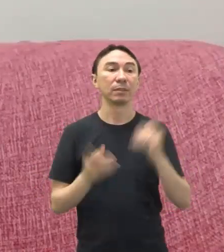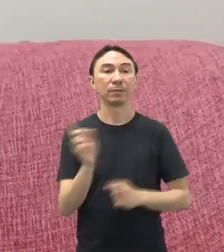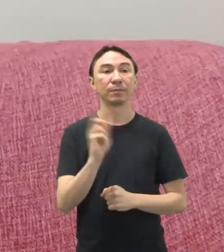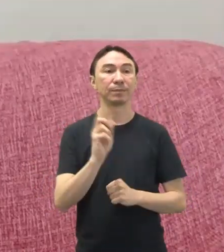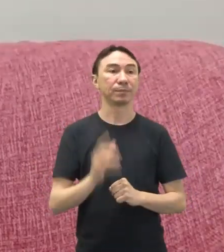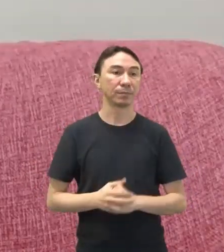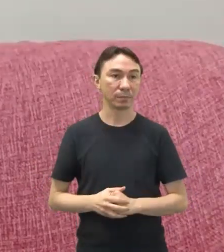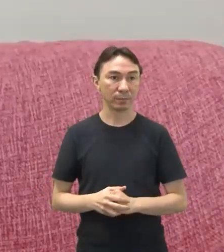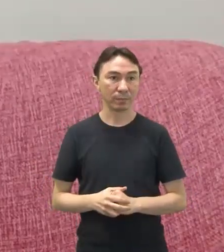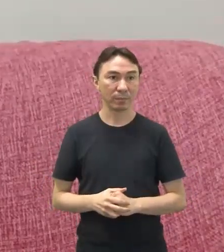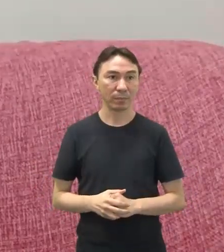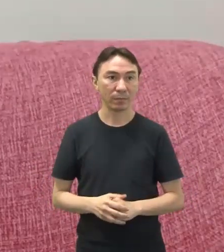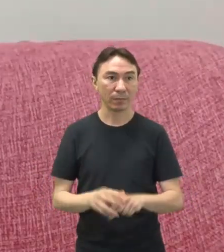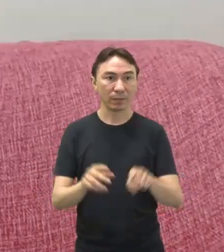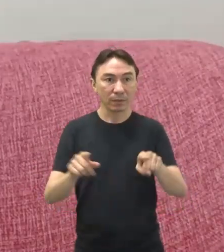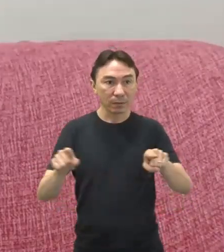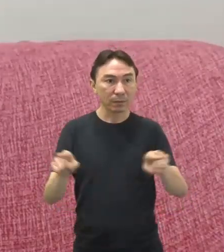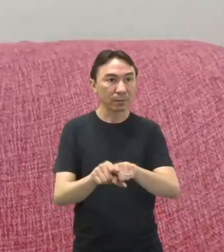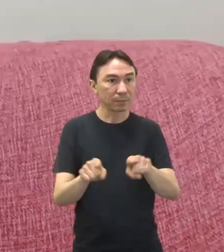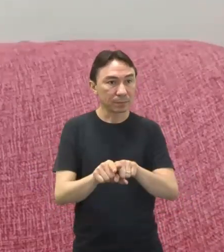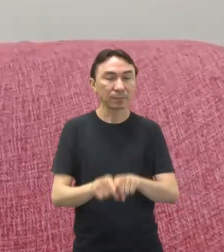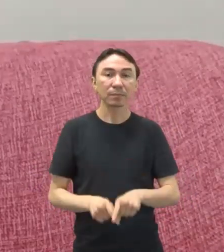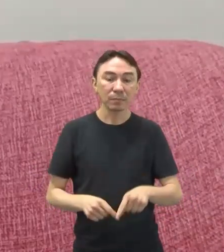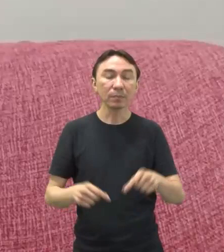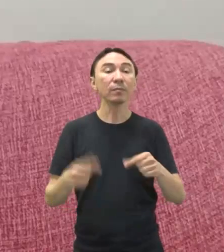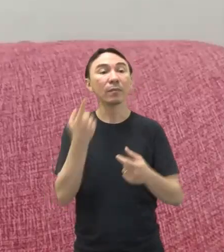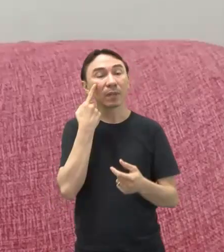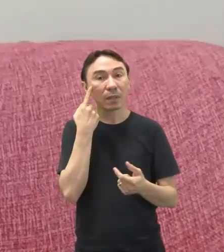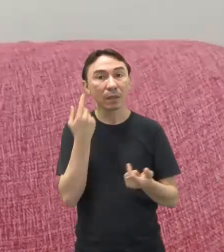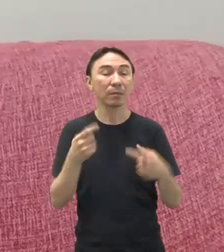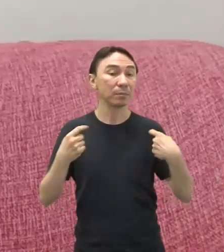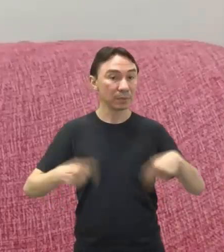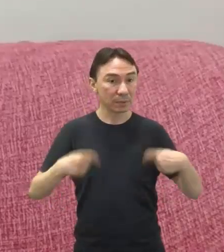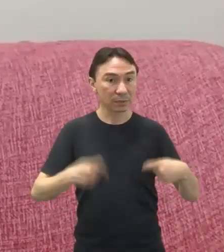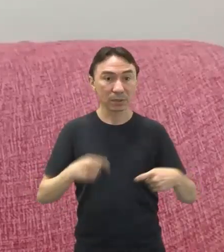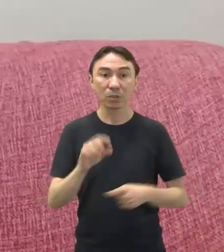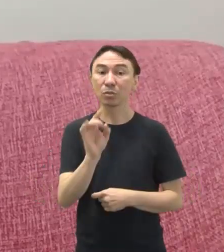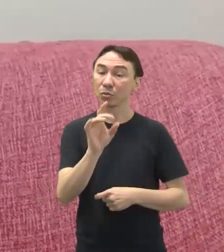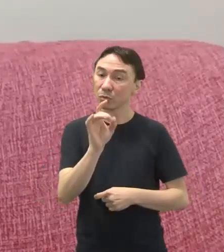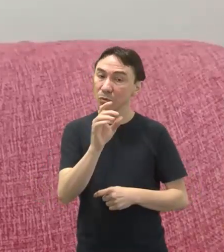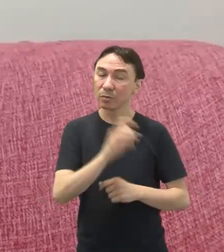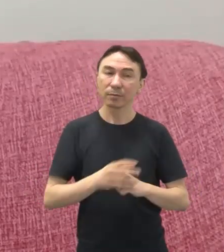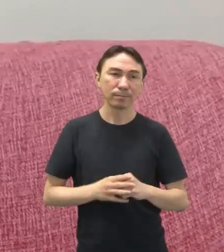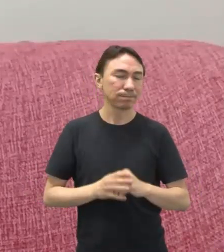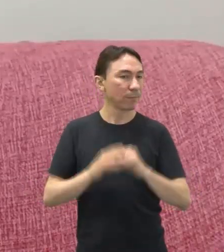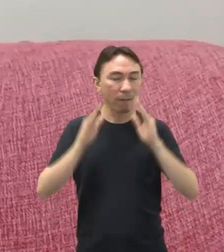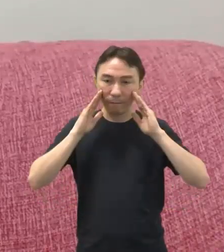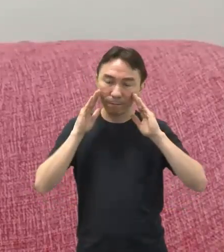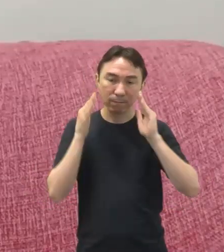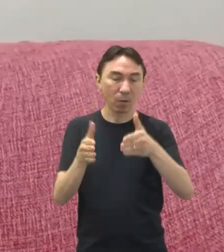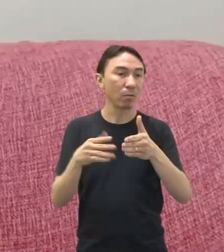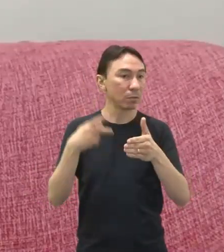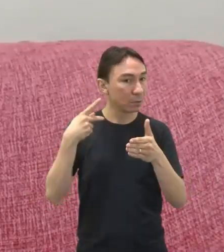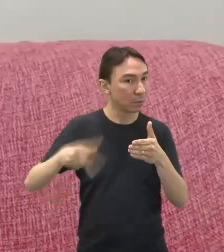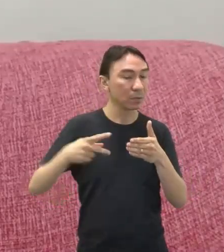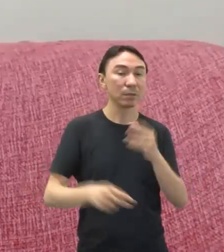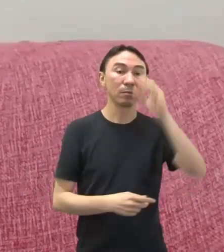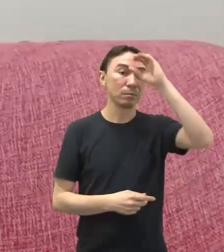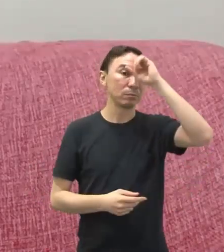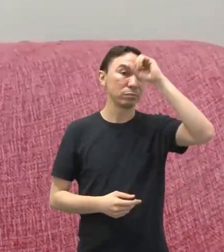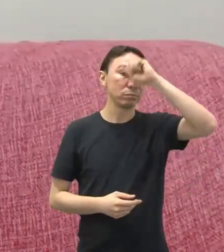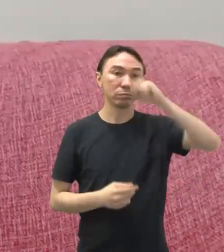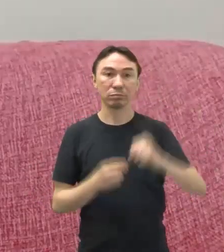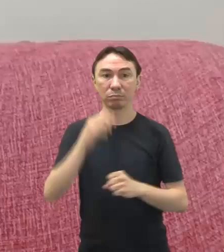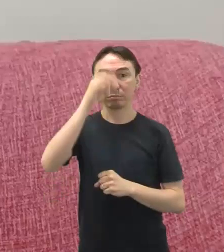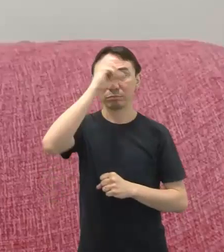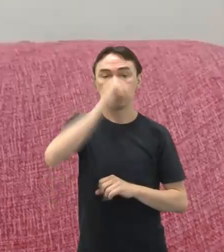que neste espaço apenas questões direcionadas ao aprendizado dos alunos esteja considerada e